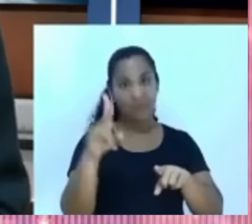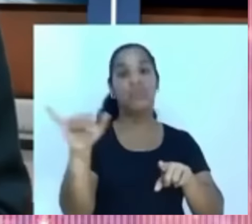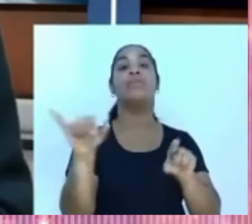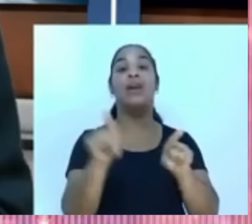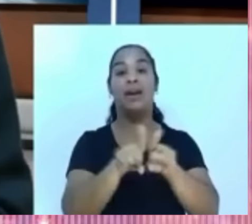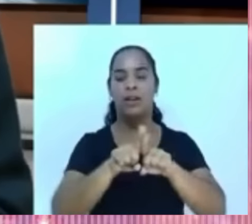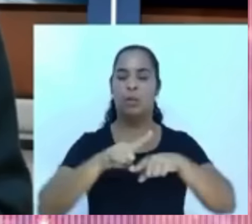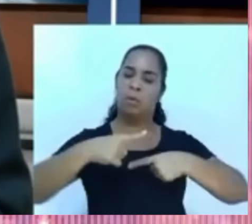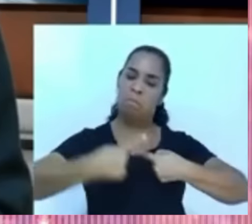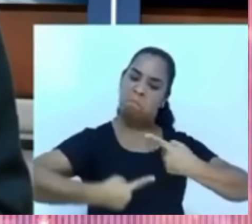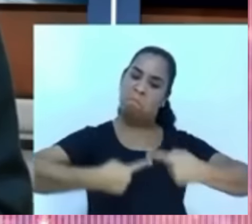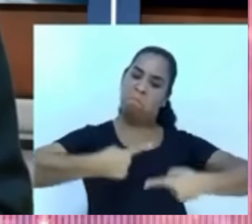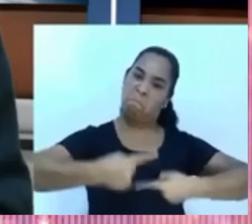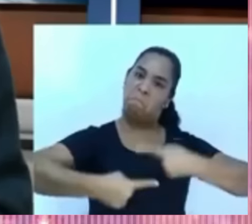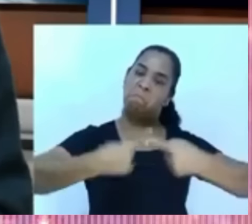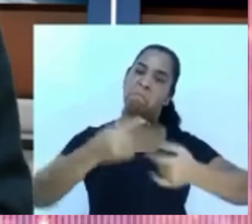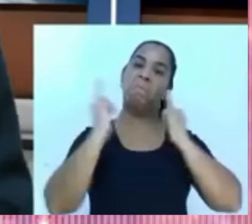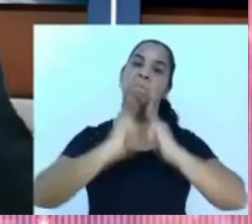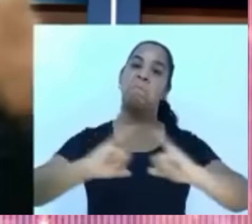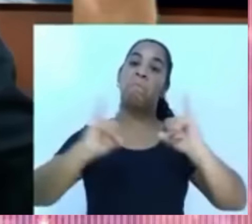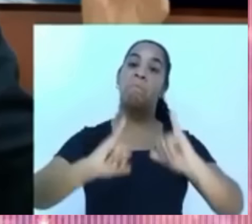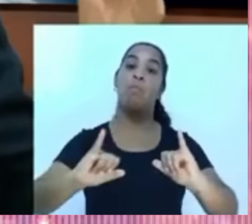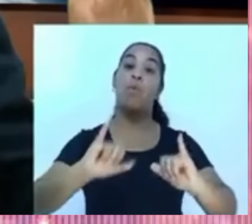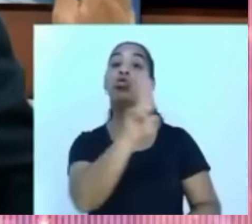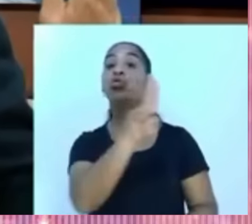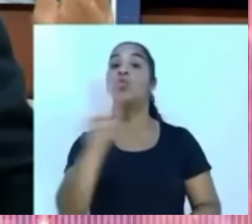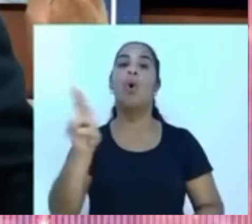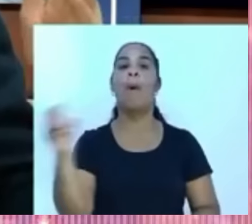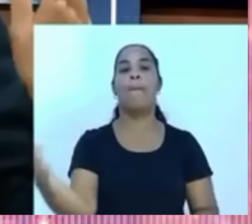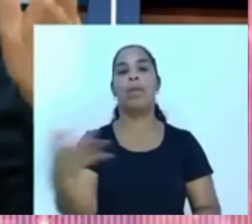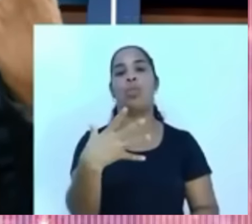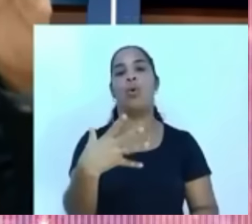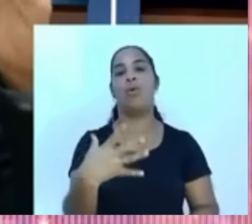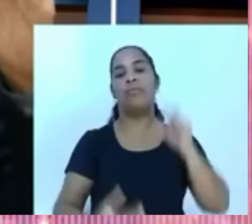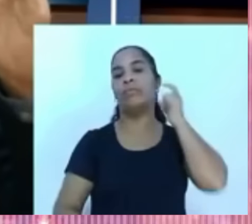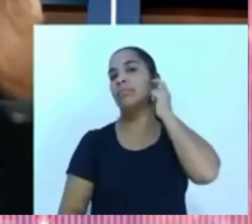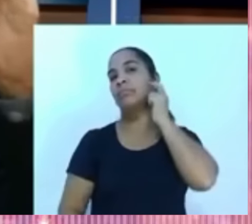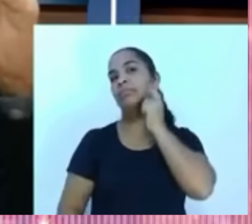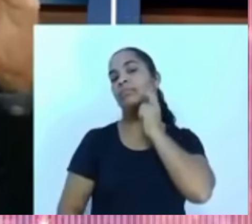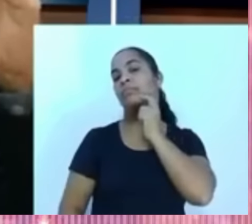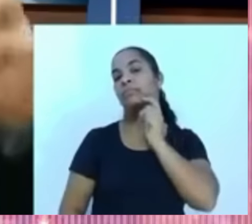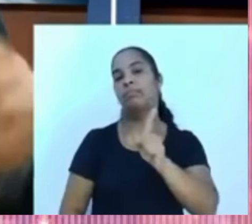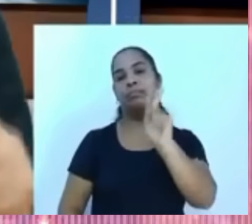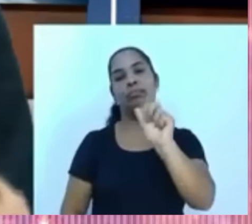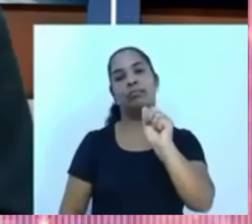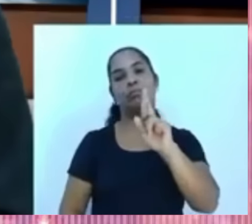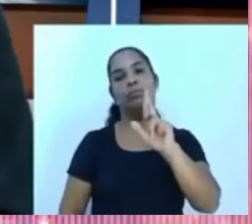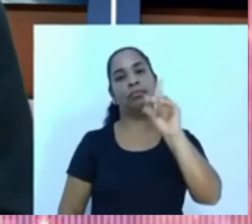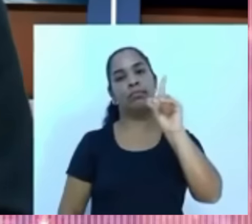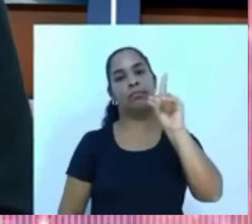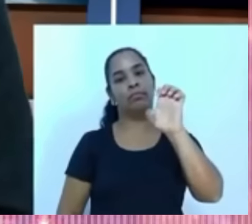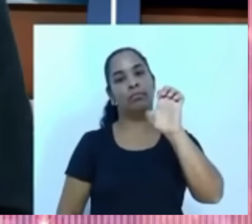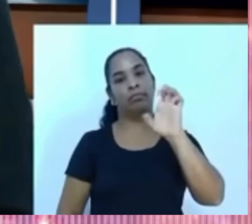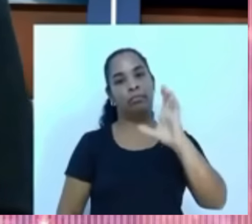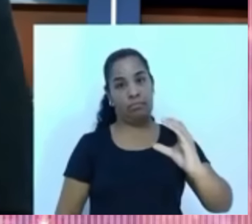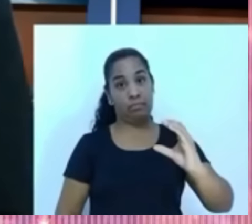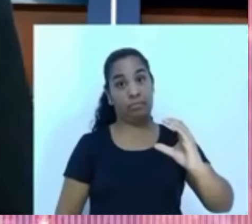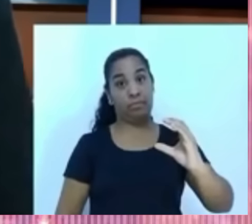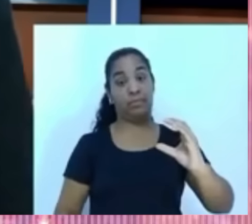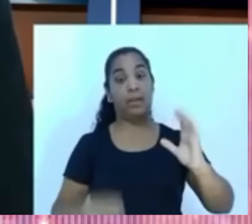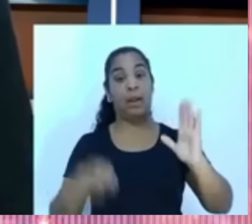alcunha de Allan Kardec na história nós vimos essa dimensão grandiosa o